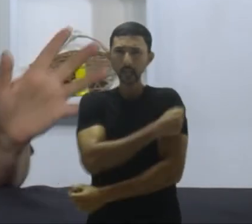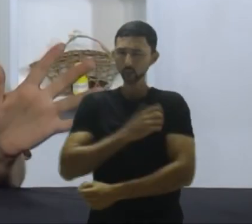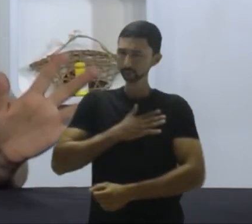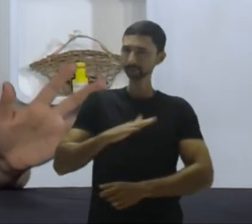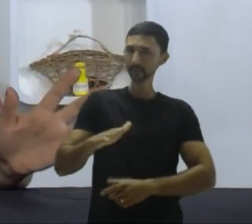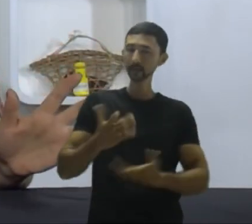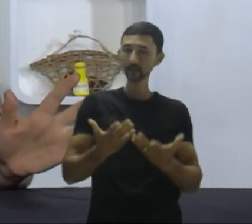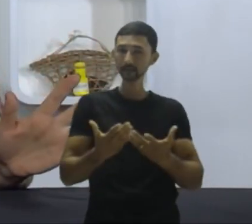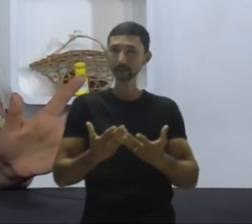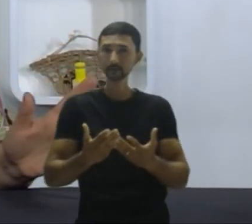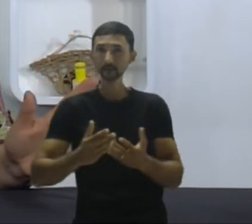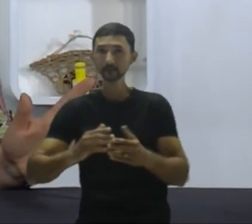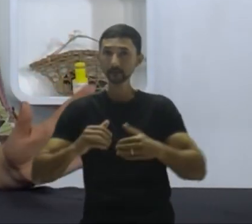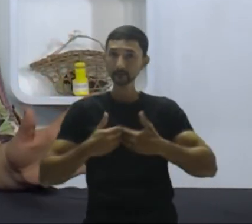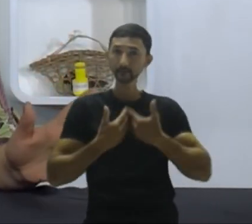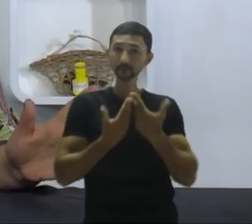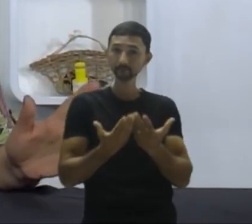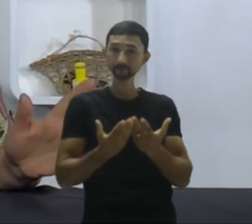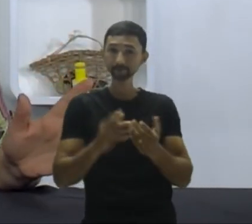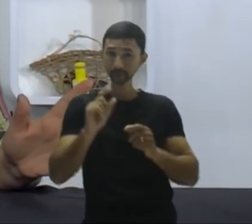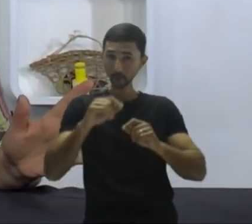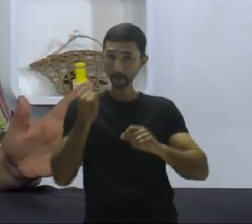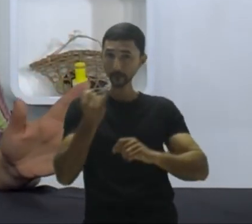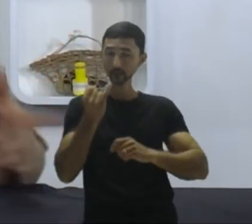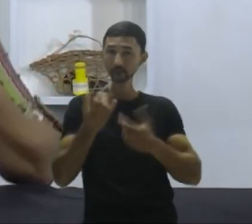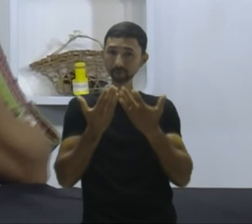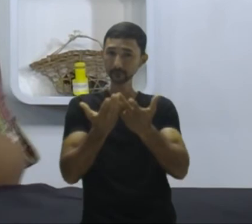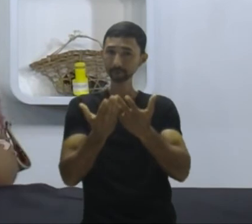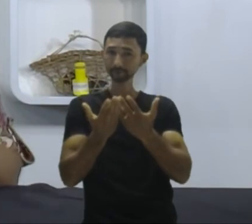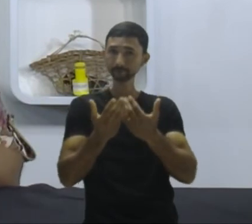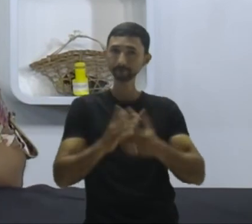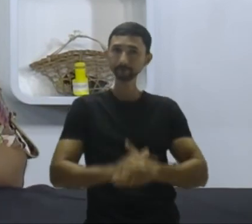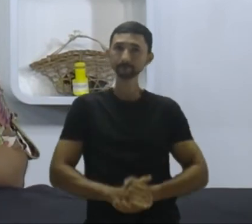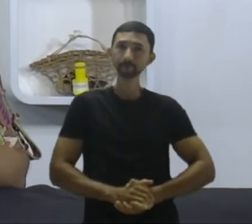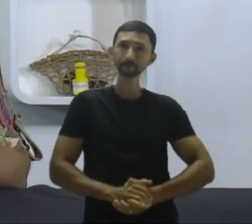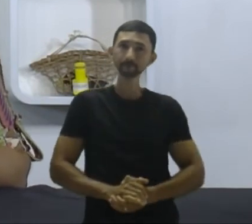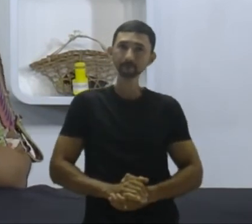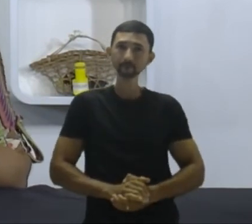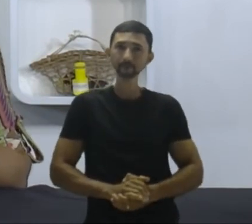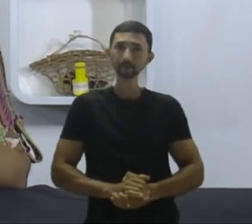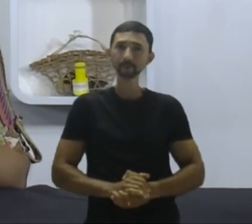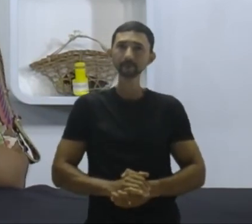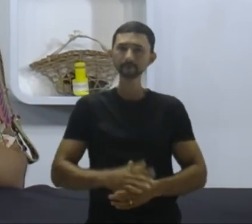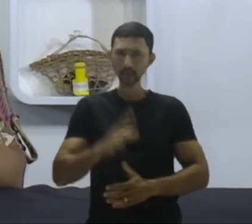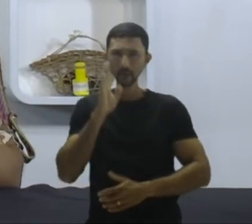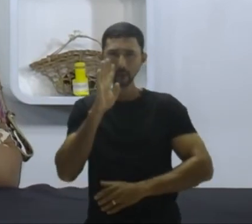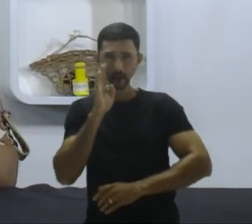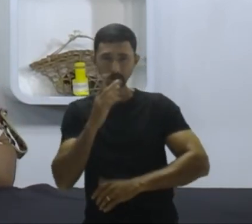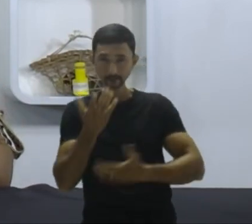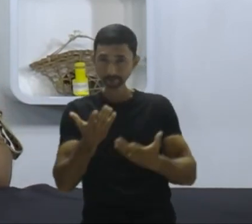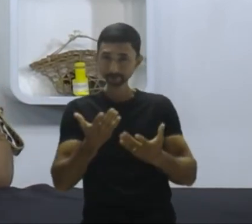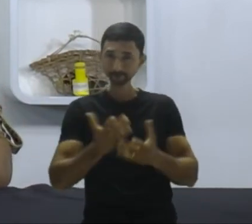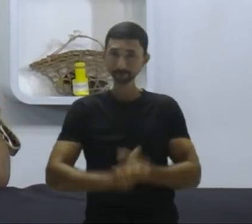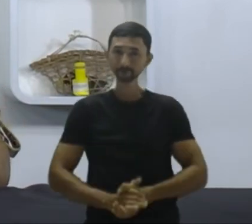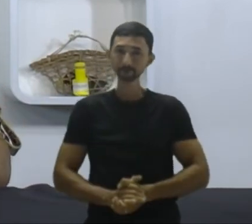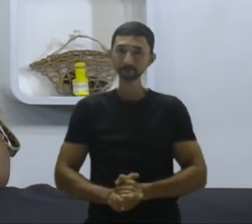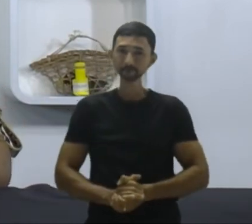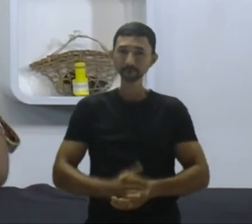não tenha sido um presente de grego, né? O chamado cavalo de Troia, presente também na Ilíada. Tá